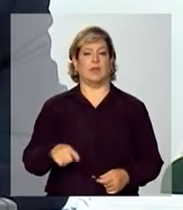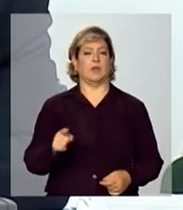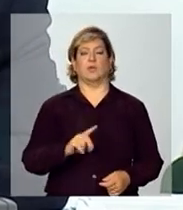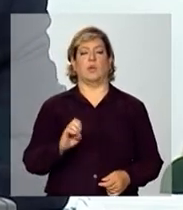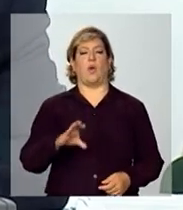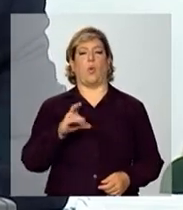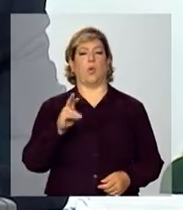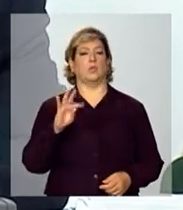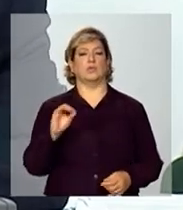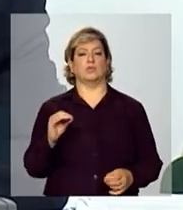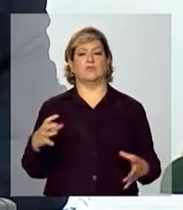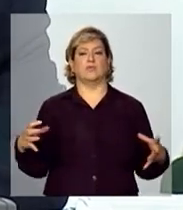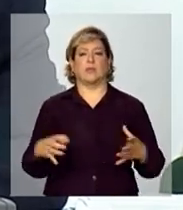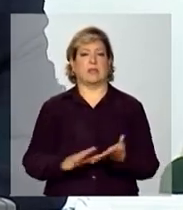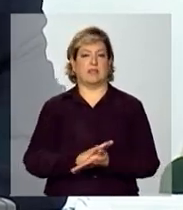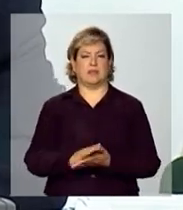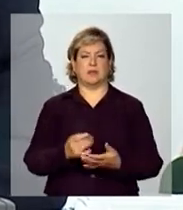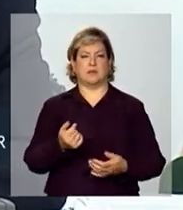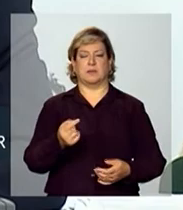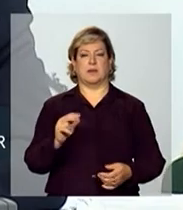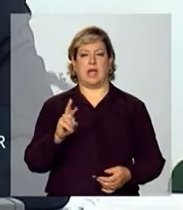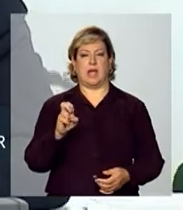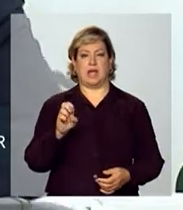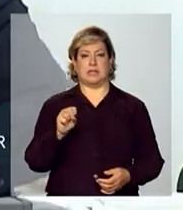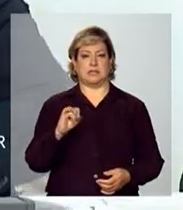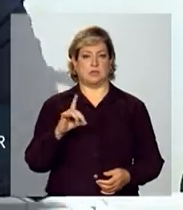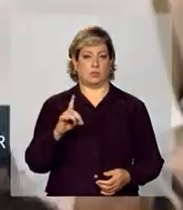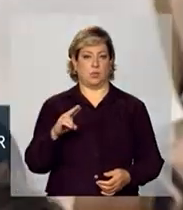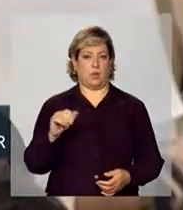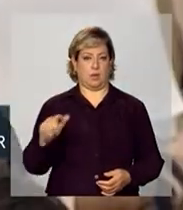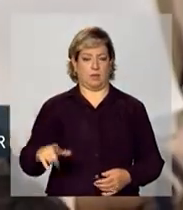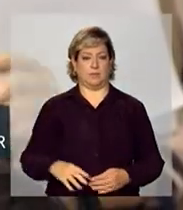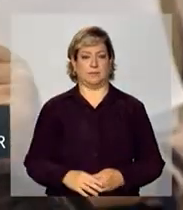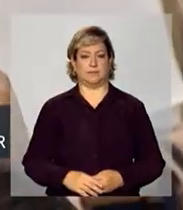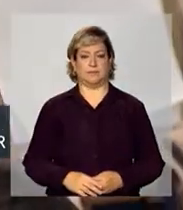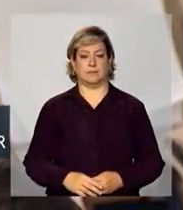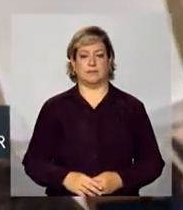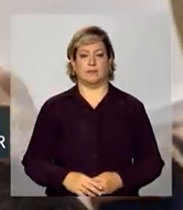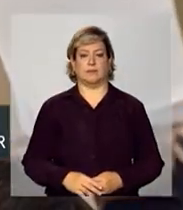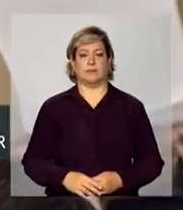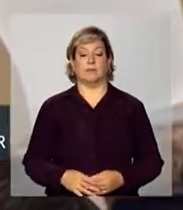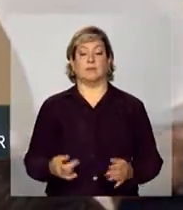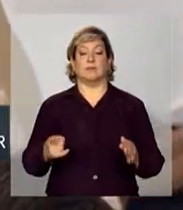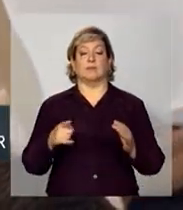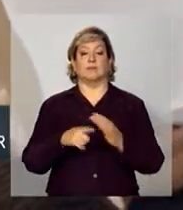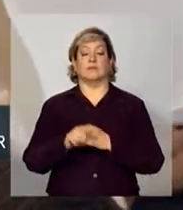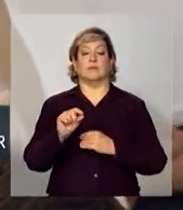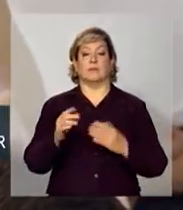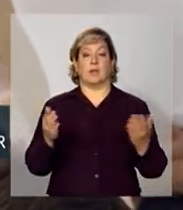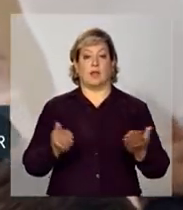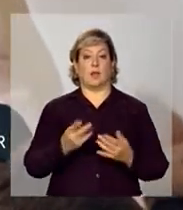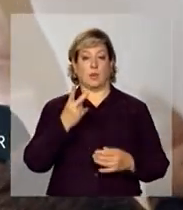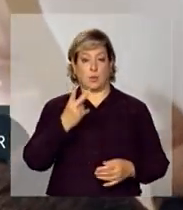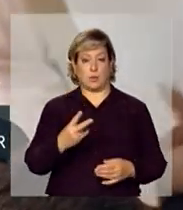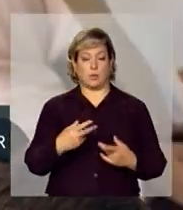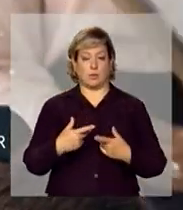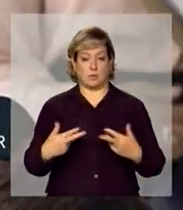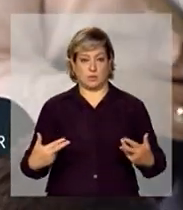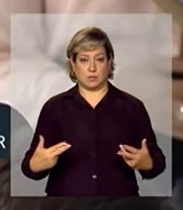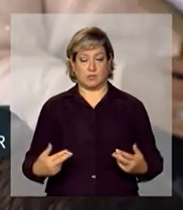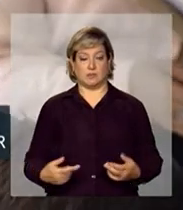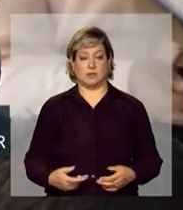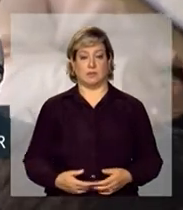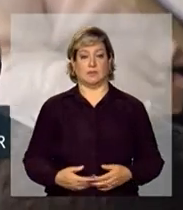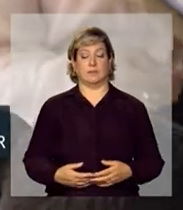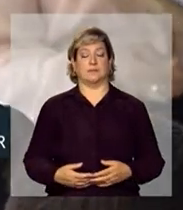vai afetar nada muito residual próxima pergunta Luiz Osvaldo convergência digital são na verdade duas perguntas uma